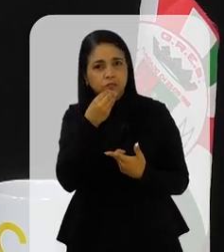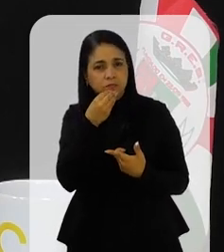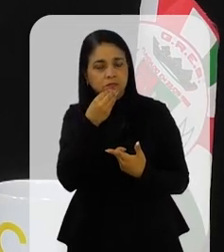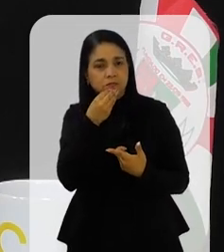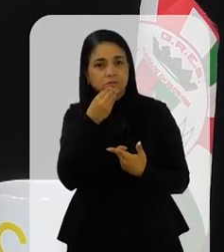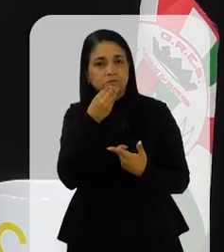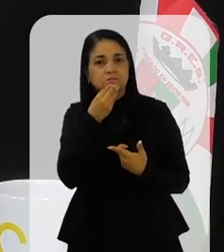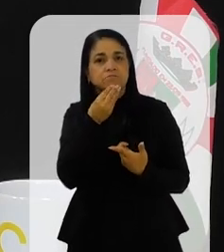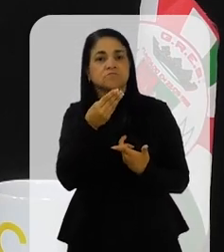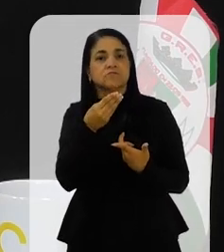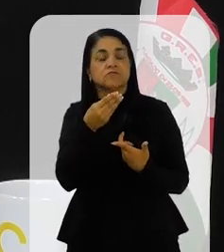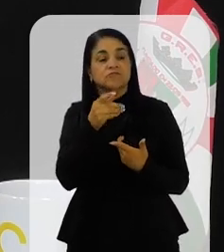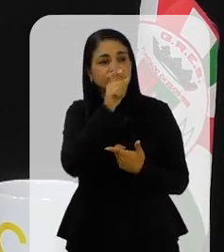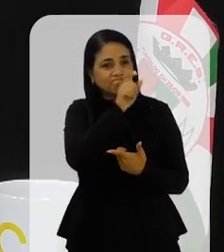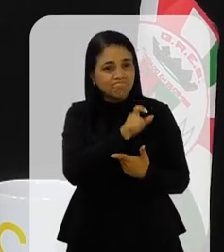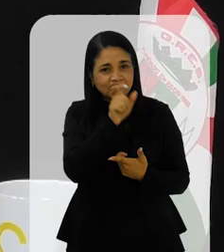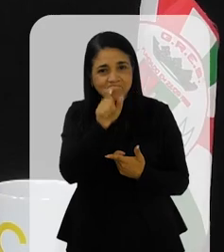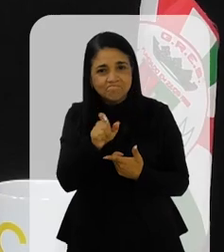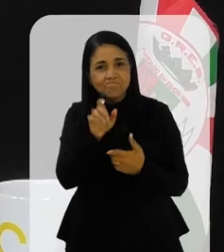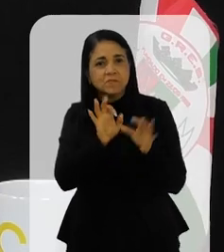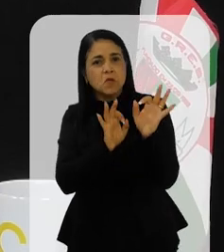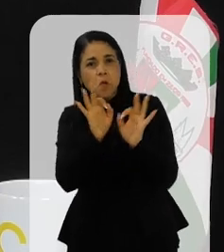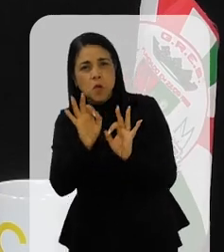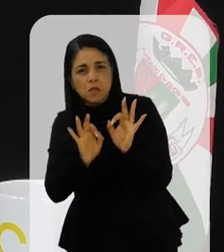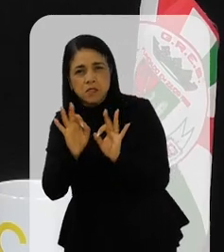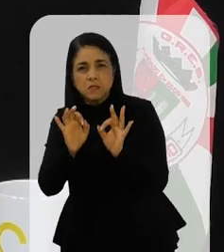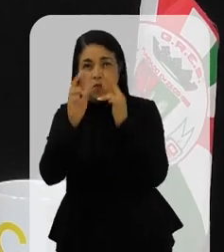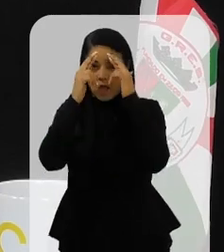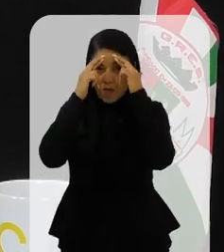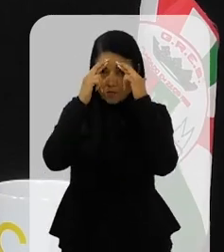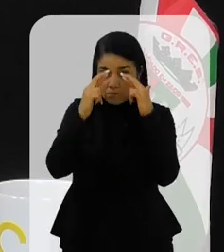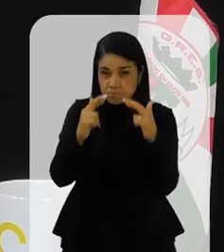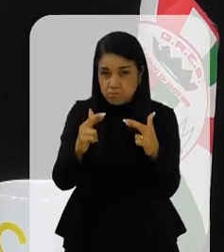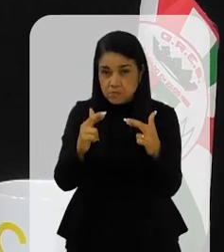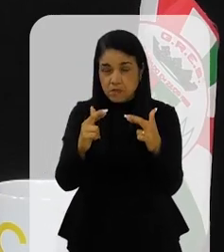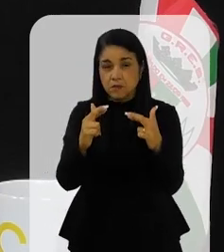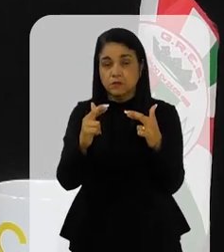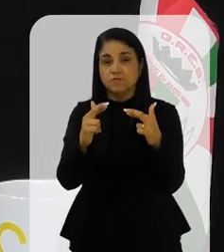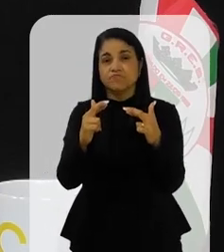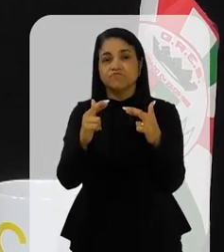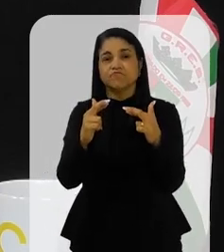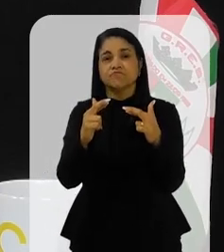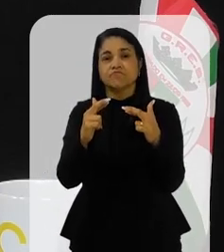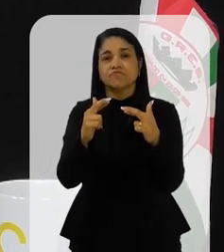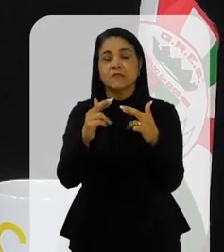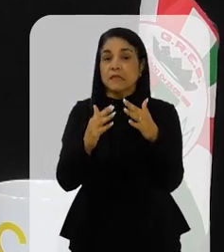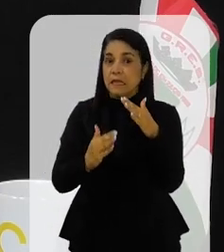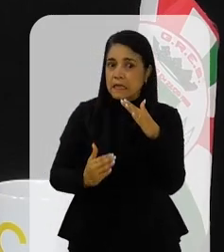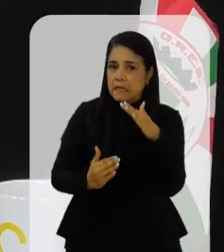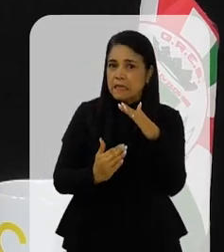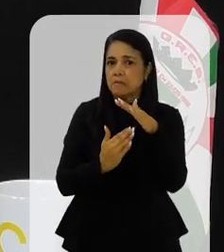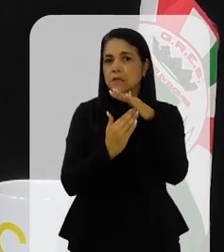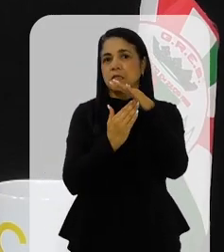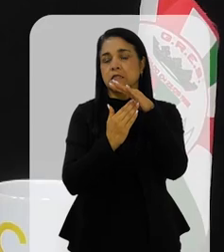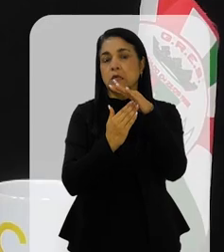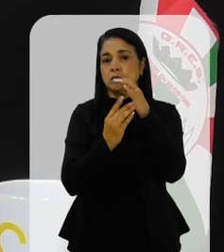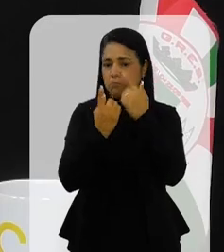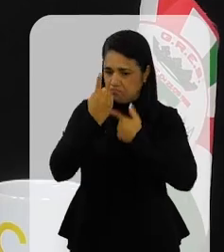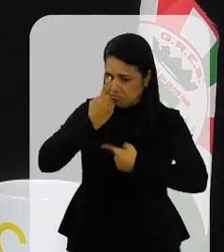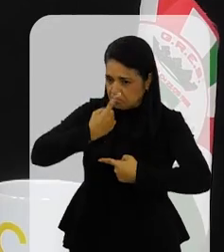de ver o próximo na organização, de respeito, entendeu? Na limitação, na